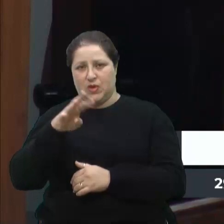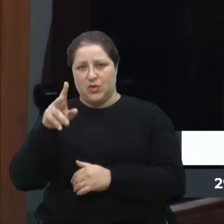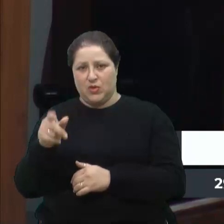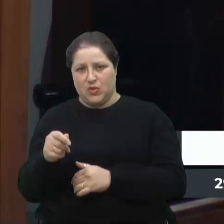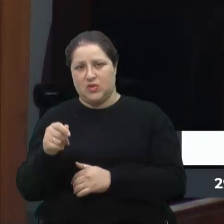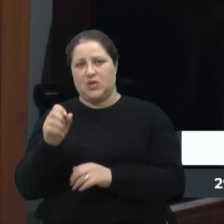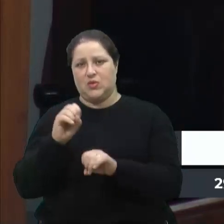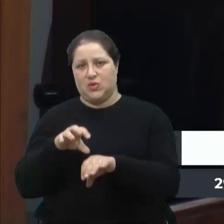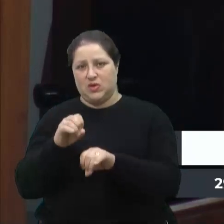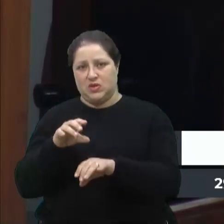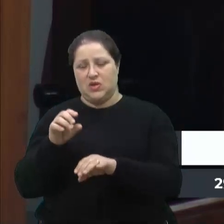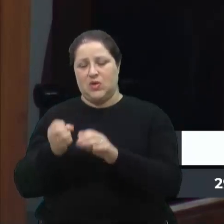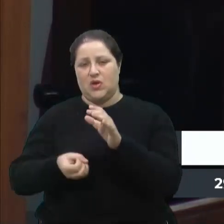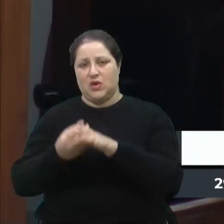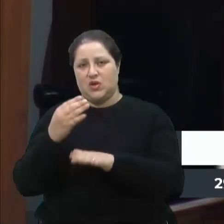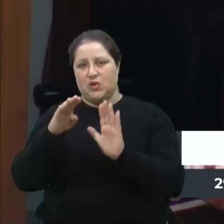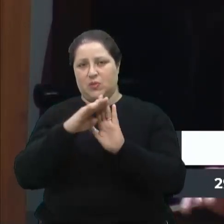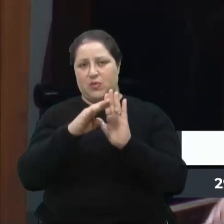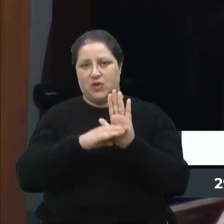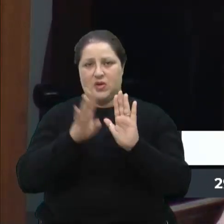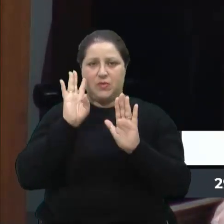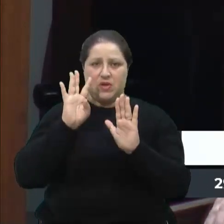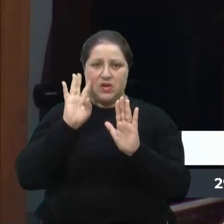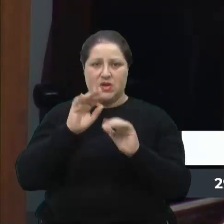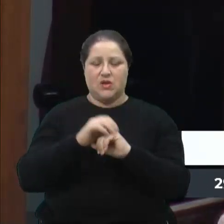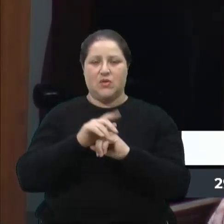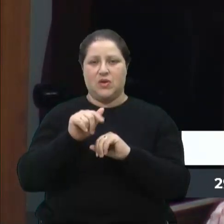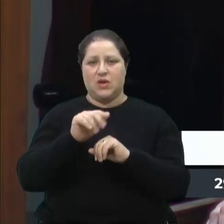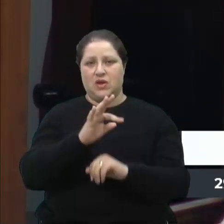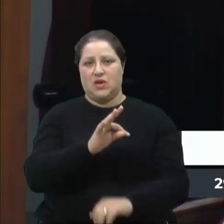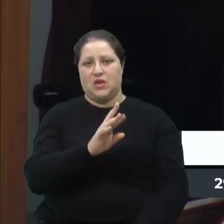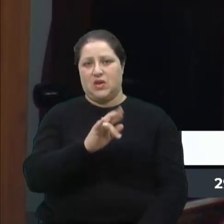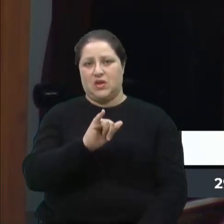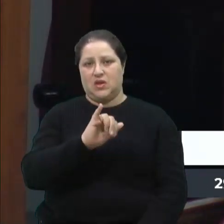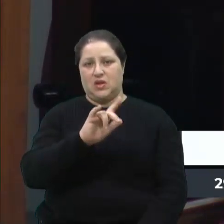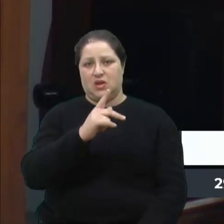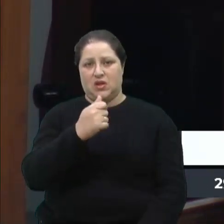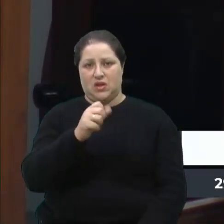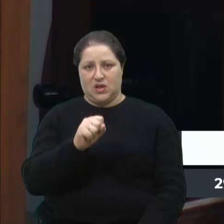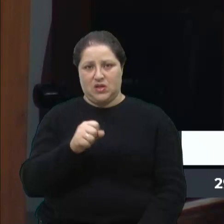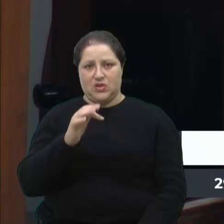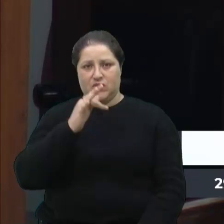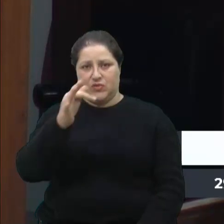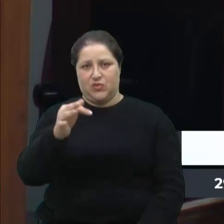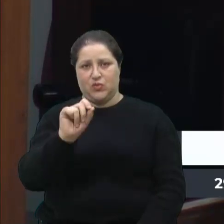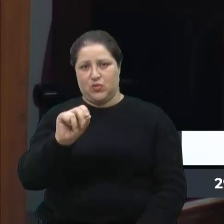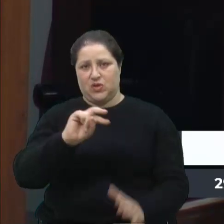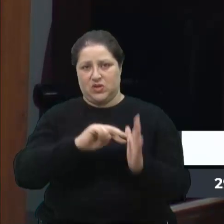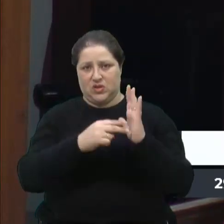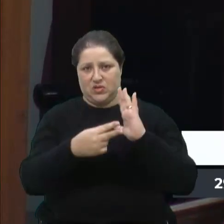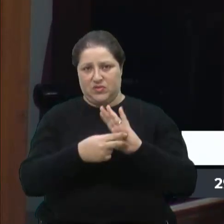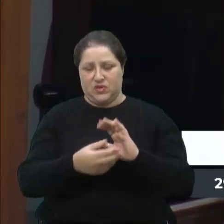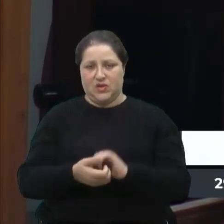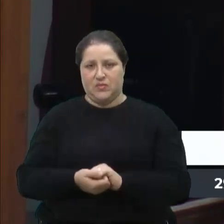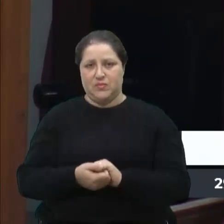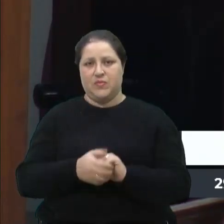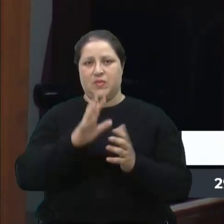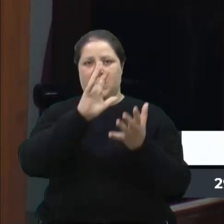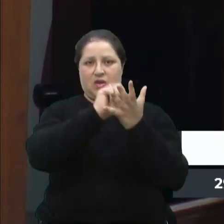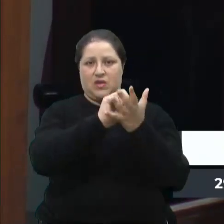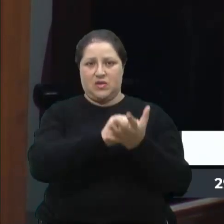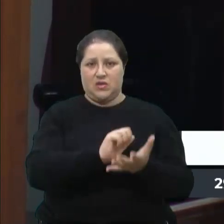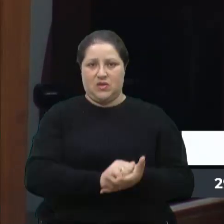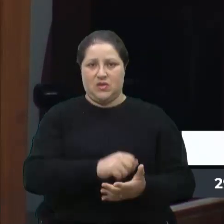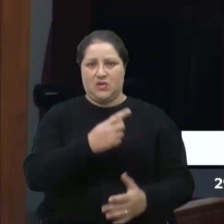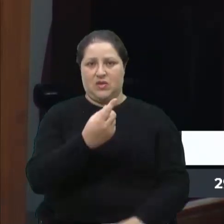um programa muito bacana, que é o chamado Trilhas de Futuro. O que é esse programa? Ele matriculou